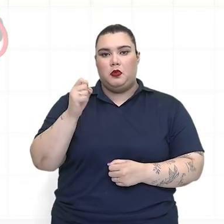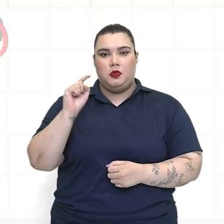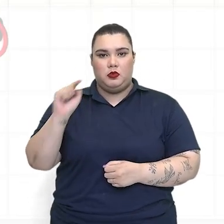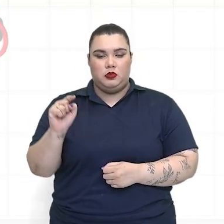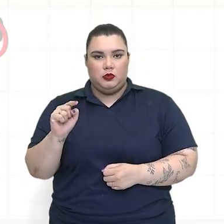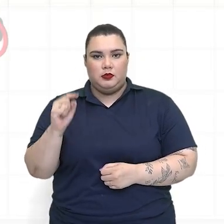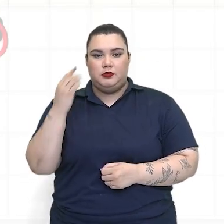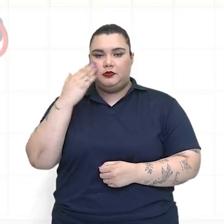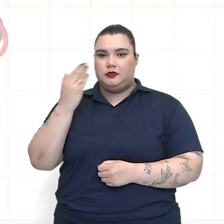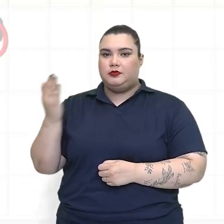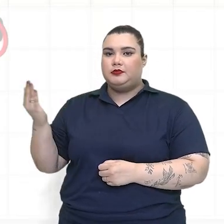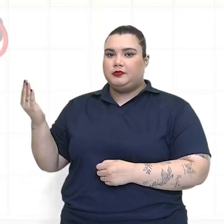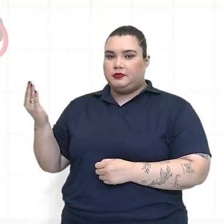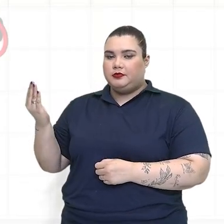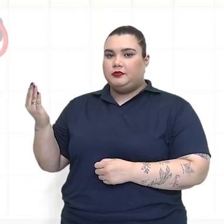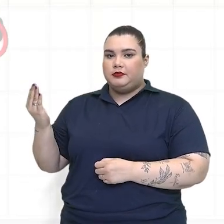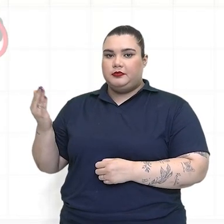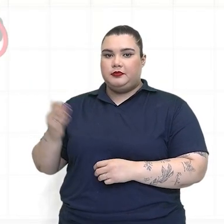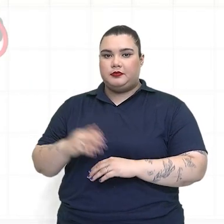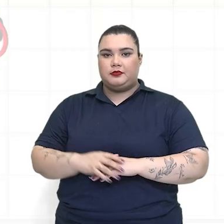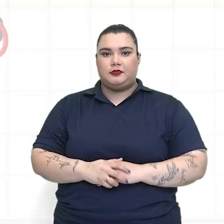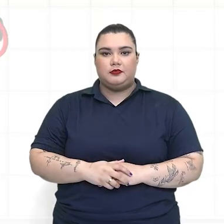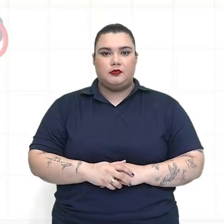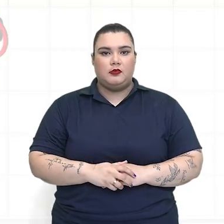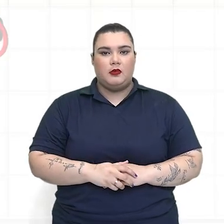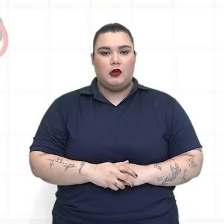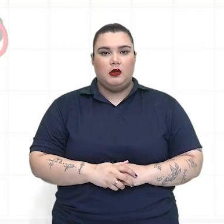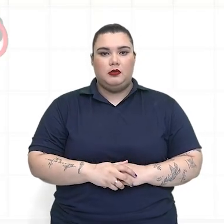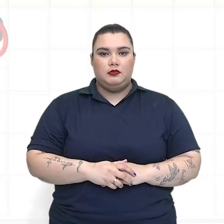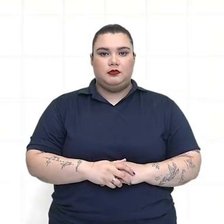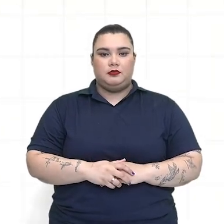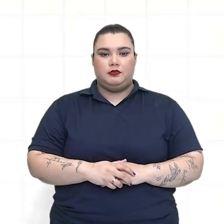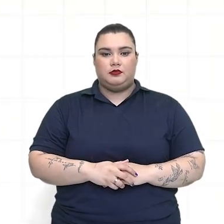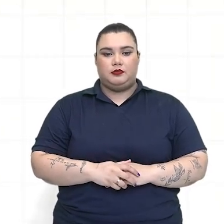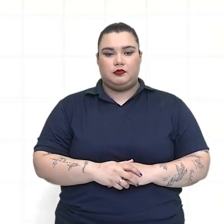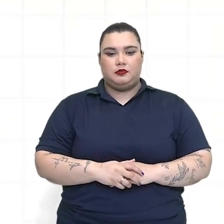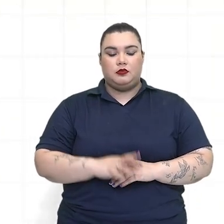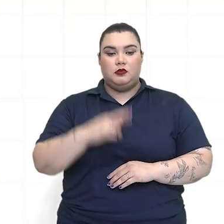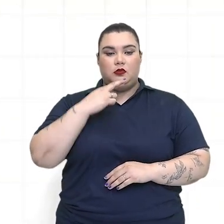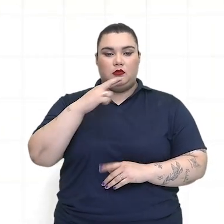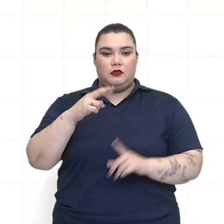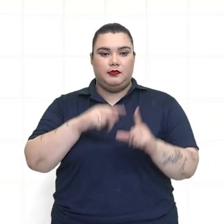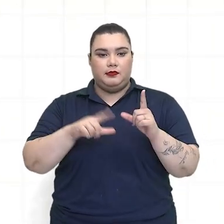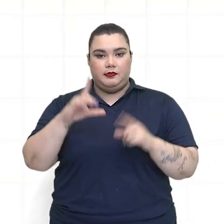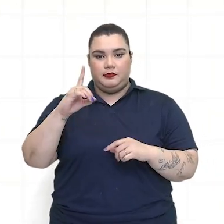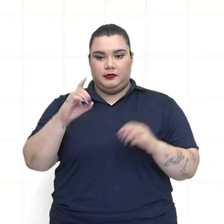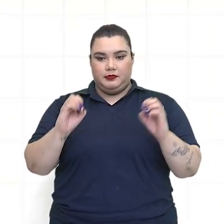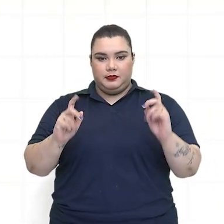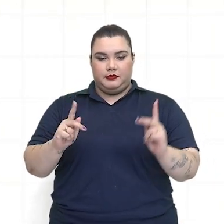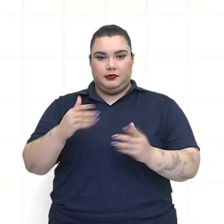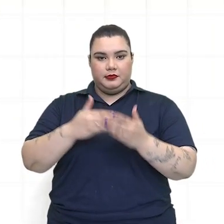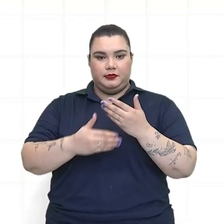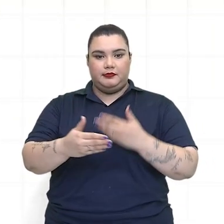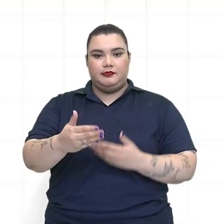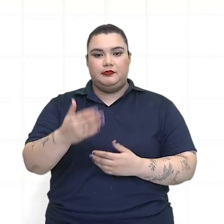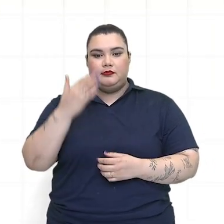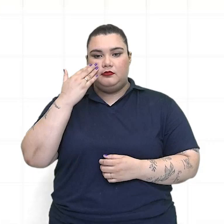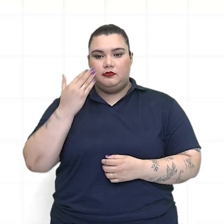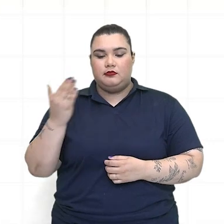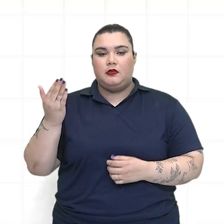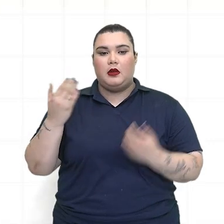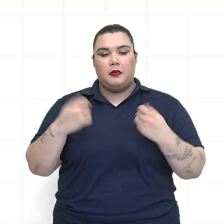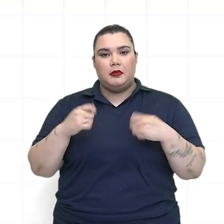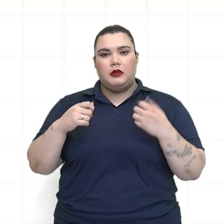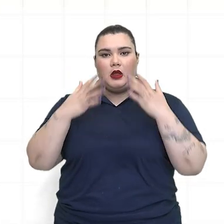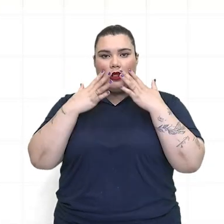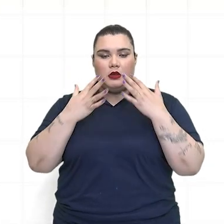aqui o nosso perímetro, que é igual a 8.000. Ou seja, a nossa alternativa D. Correto? Sempre é bom pegar e